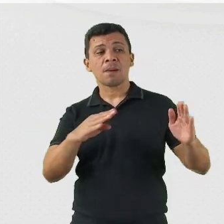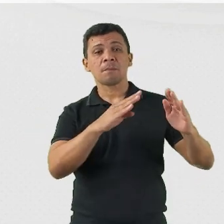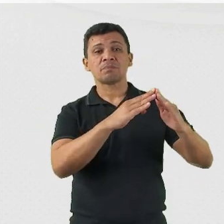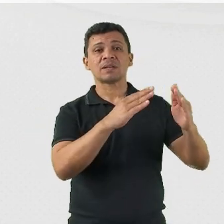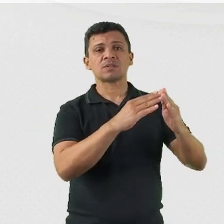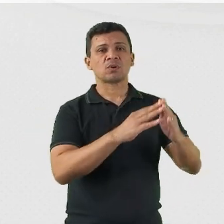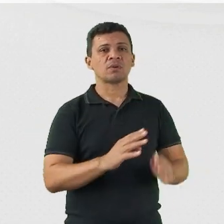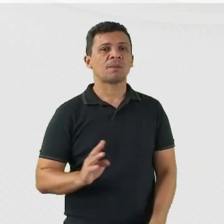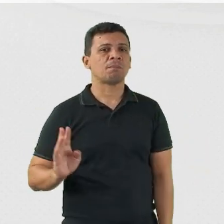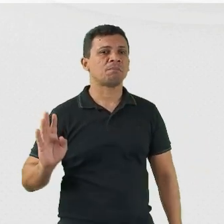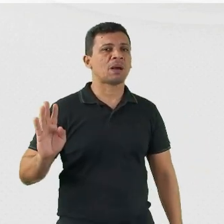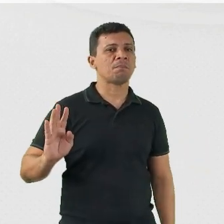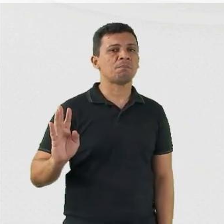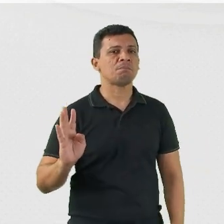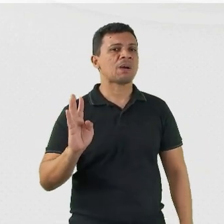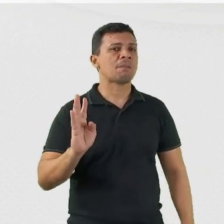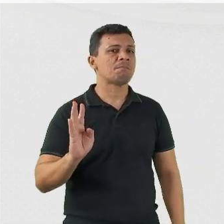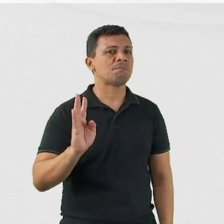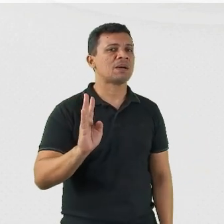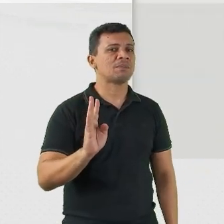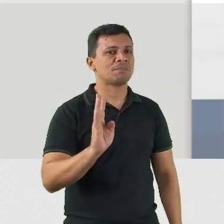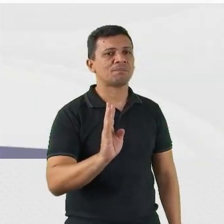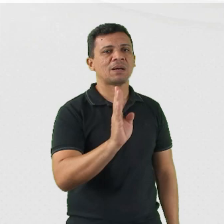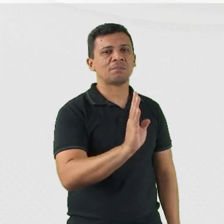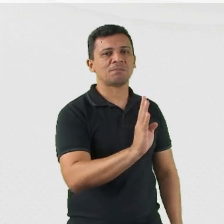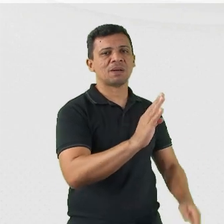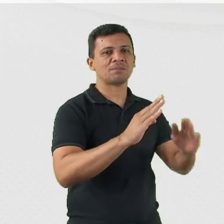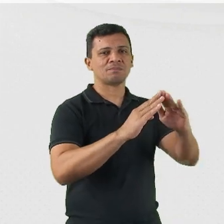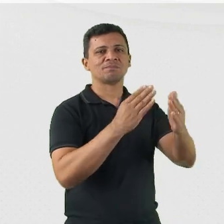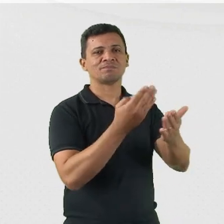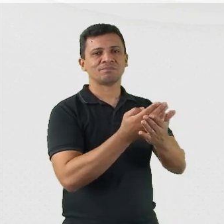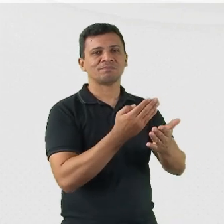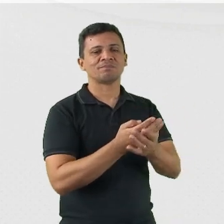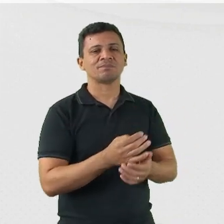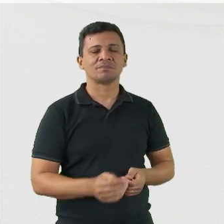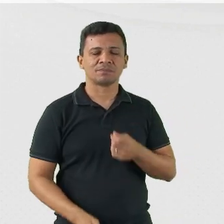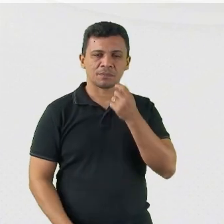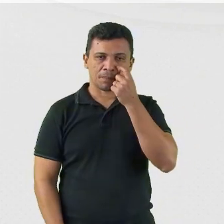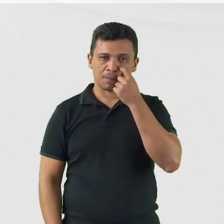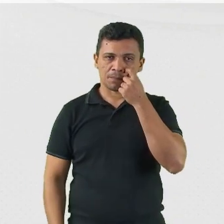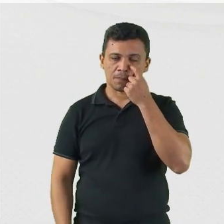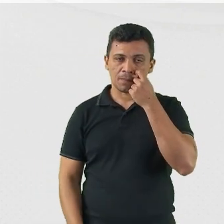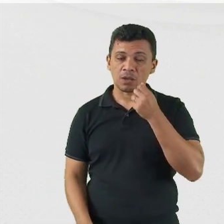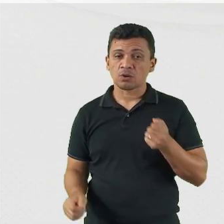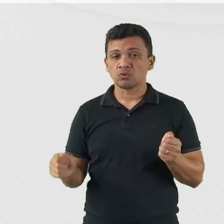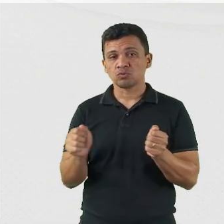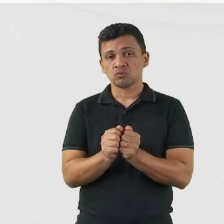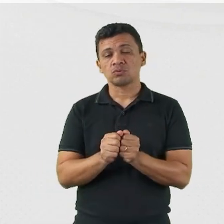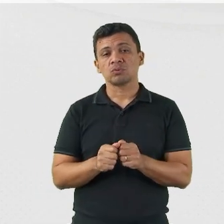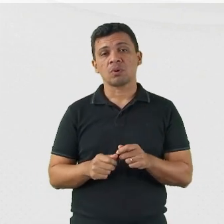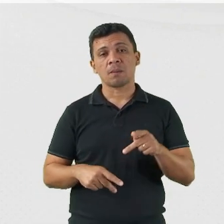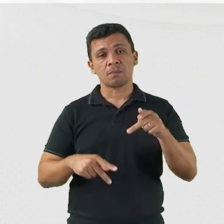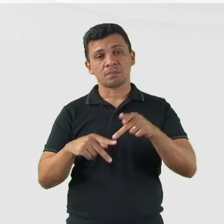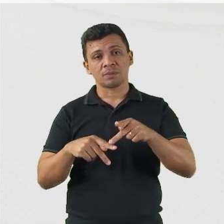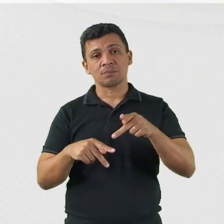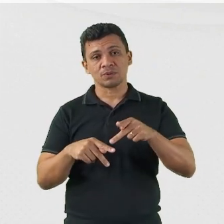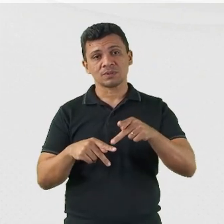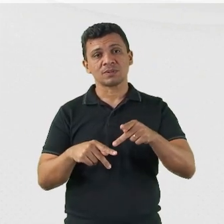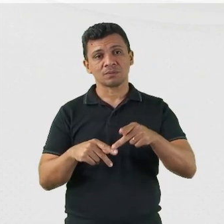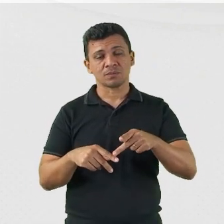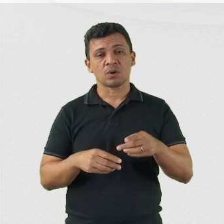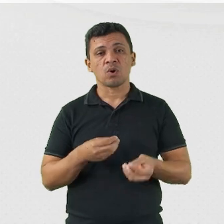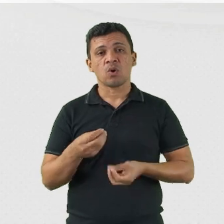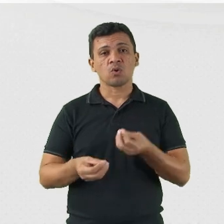a pé. Então, eu tenho essa condição acompanhando uma preposição do modo